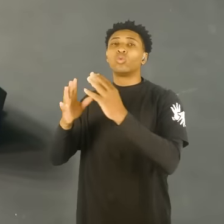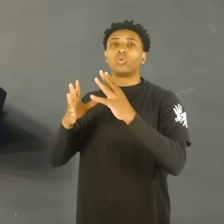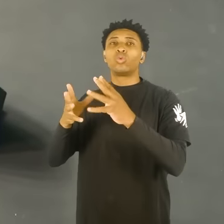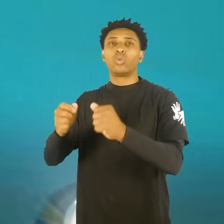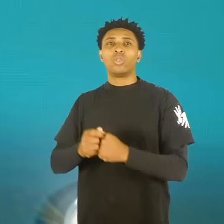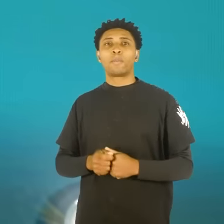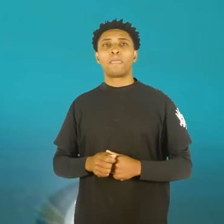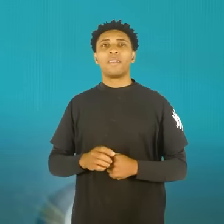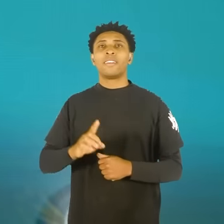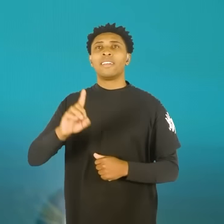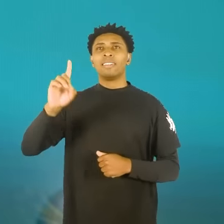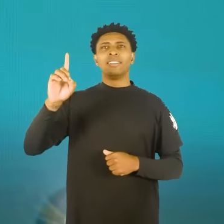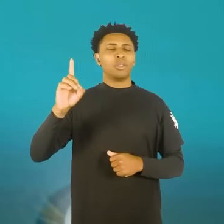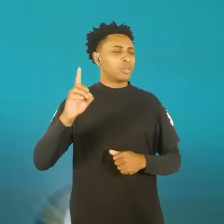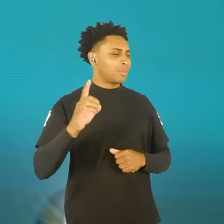As pessoas pensam